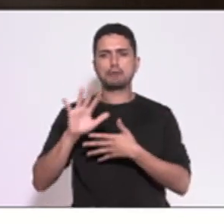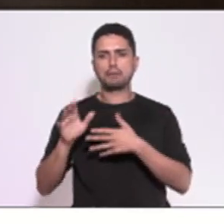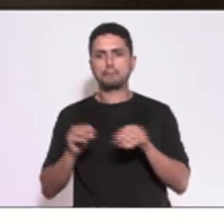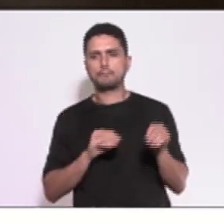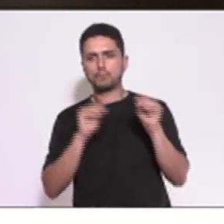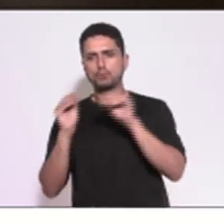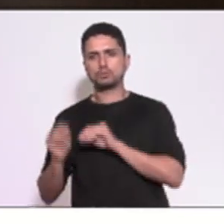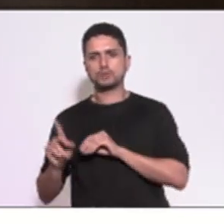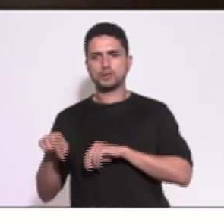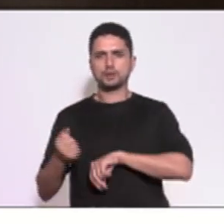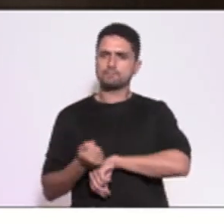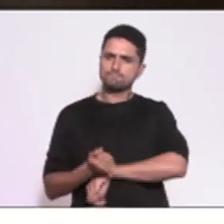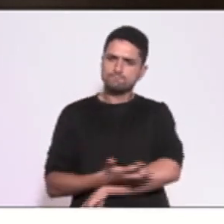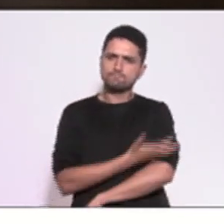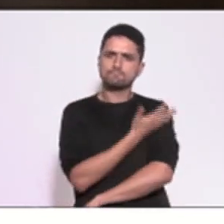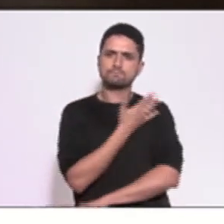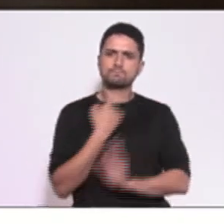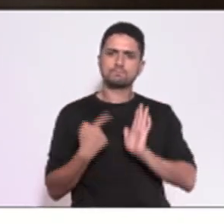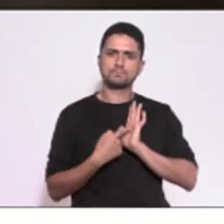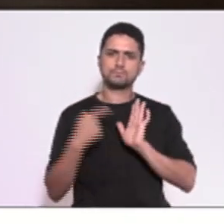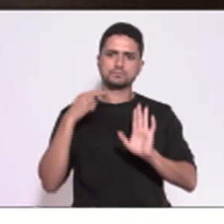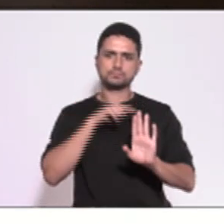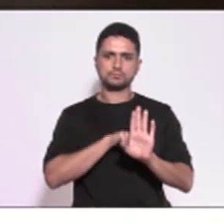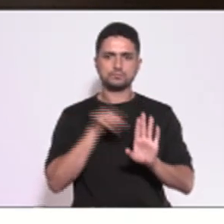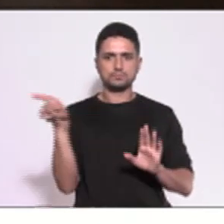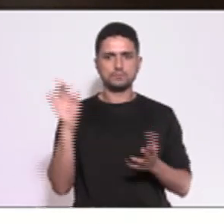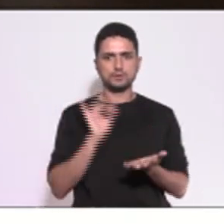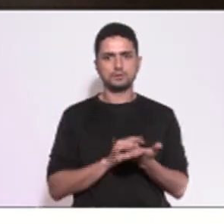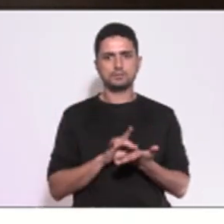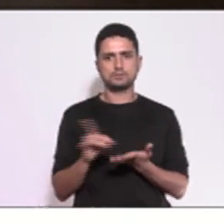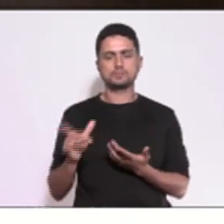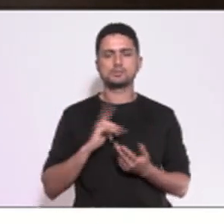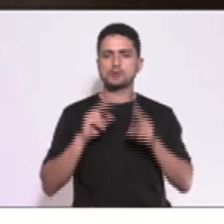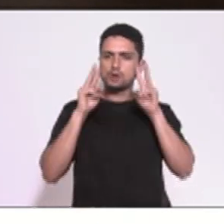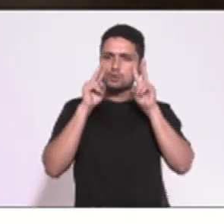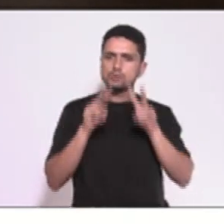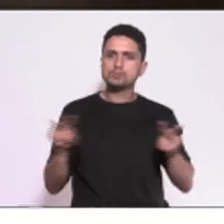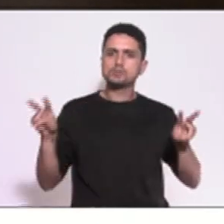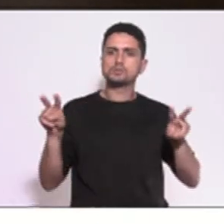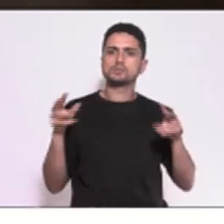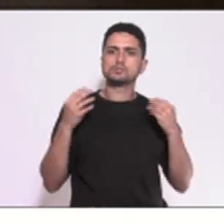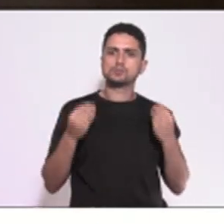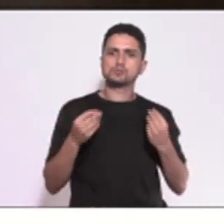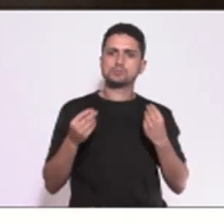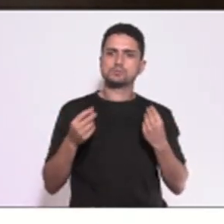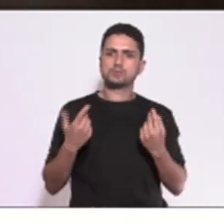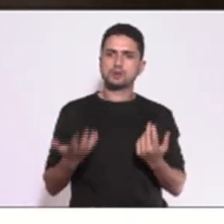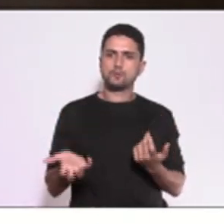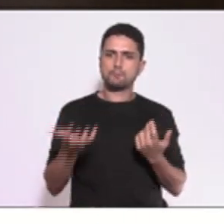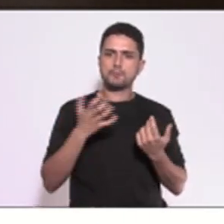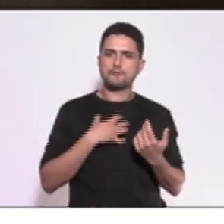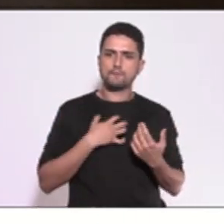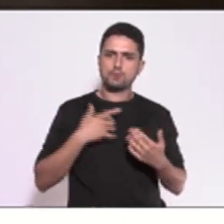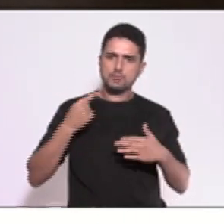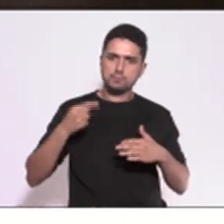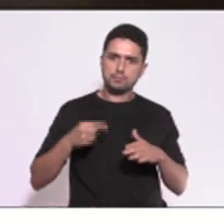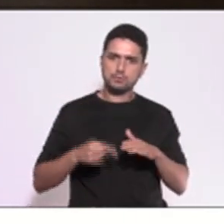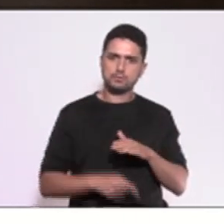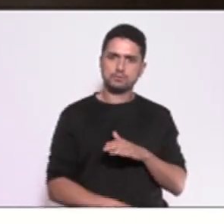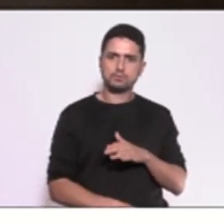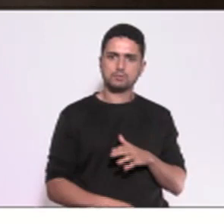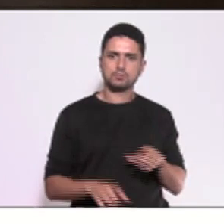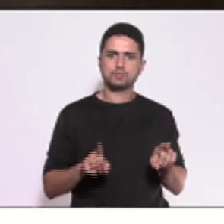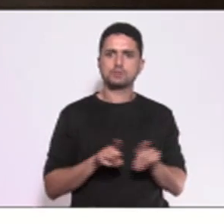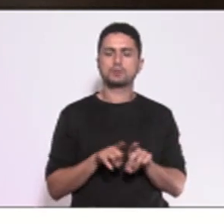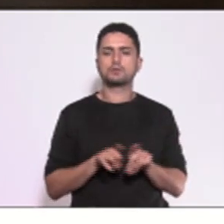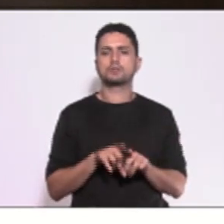que você tenta trazer para todos nós, o de olhar de uma forma mais ampla, de debater de forma mais profunda e de